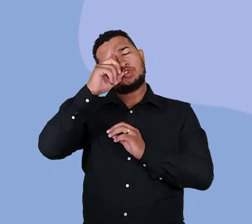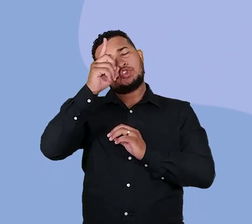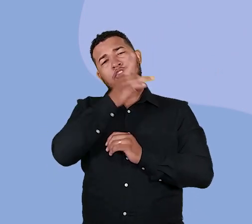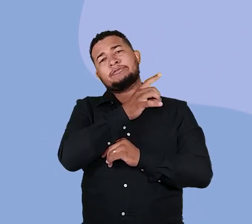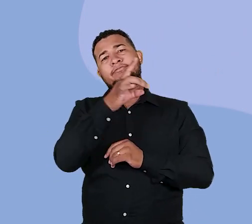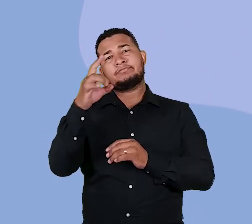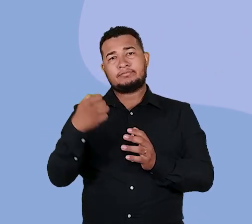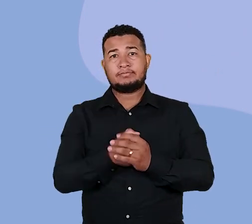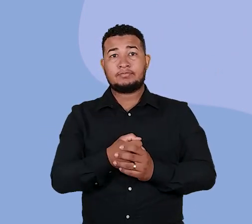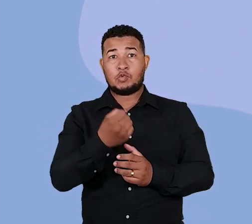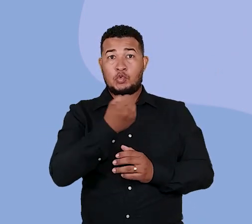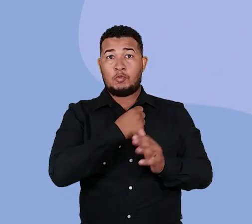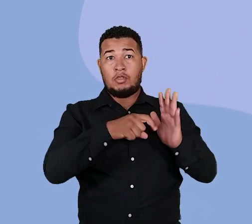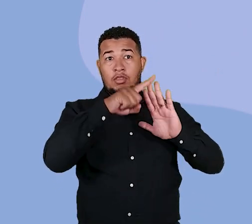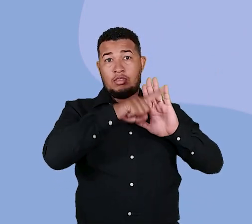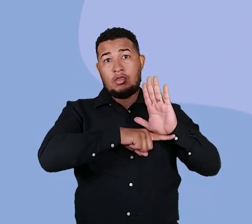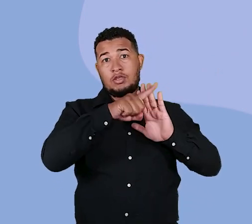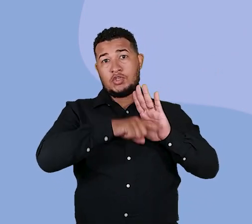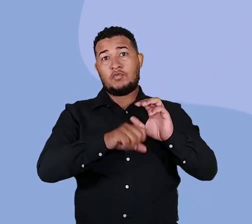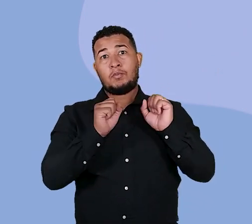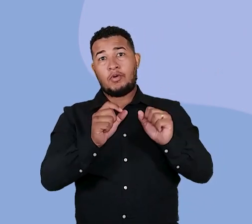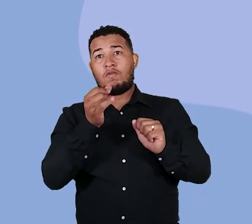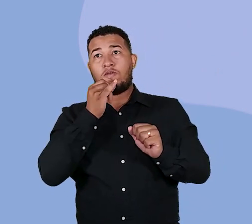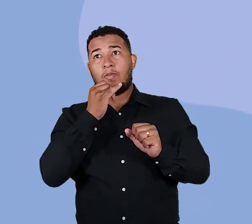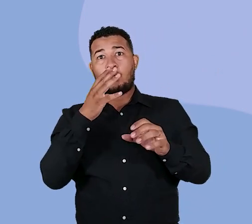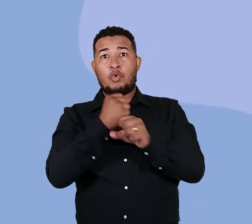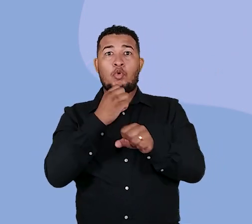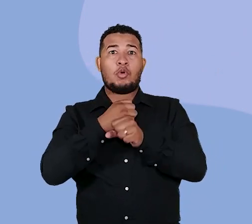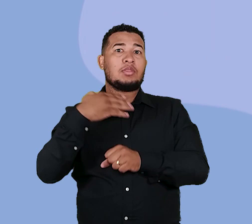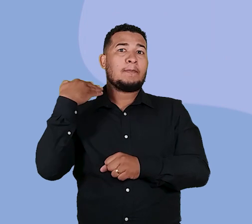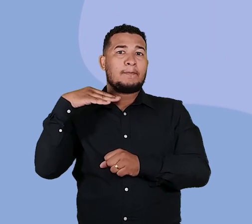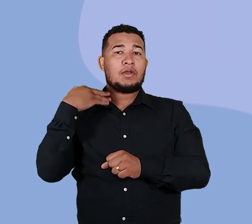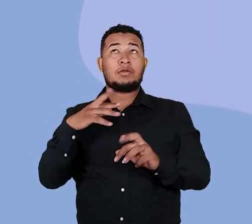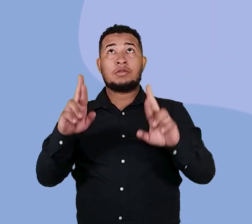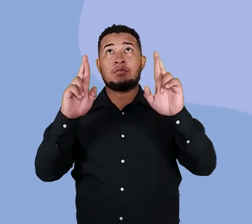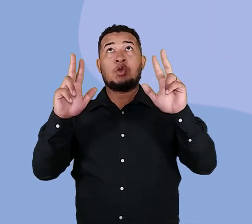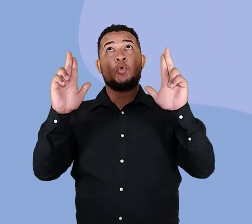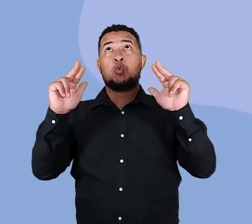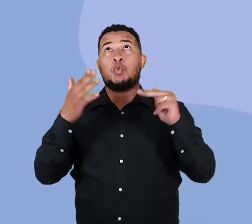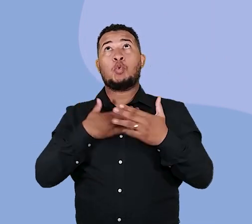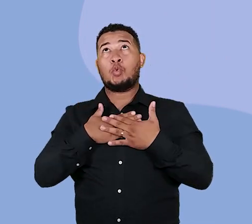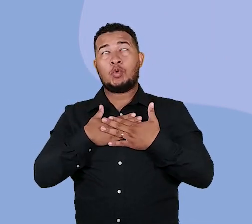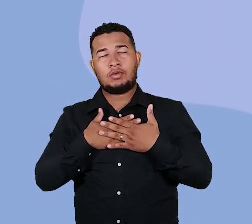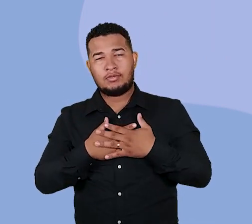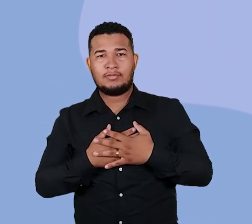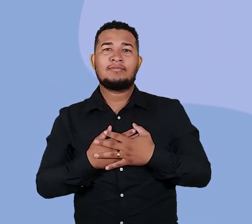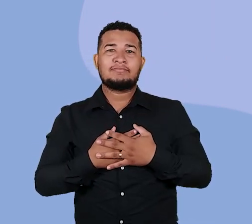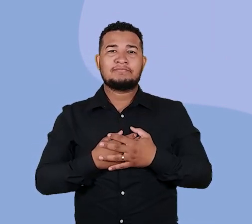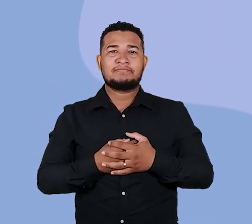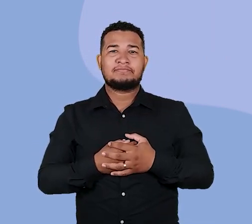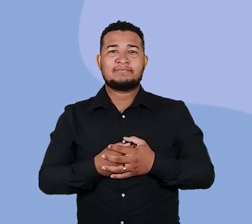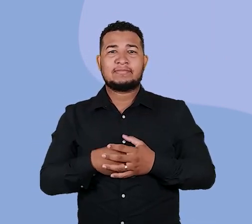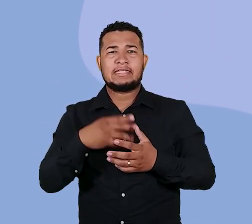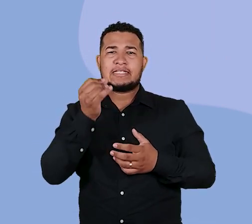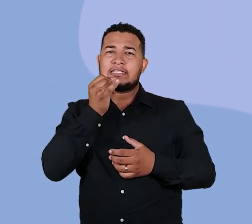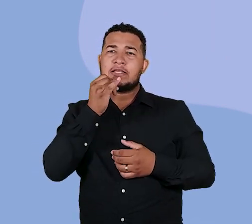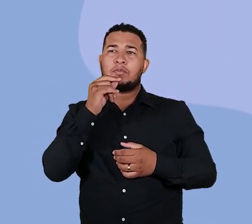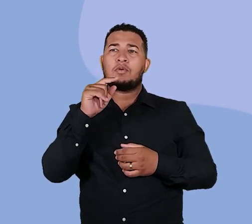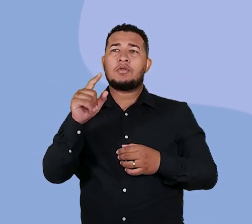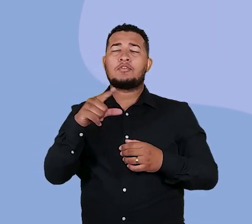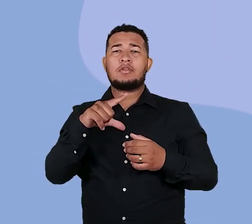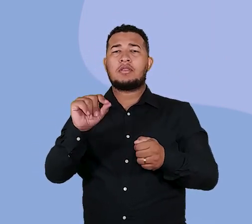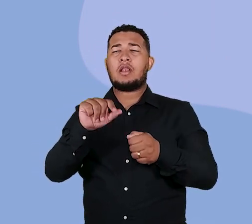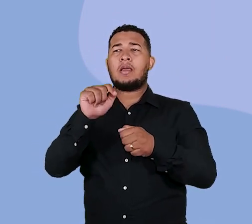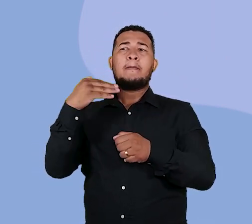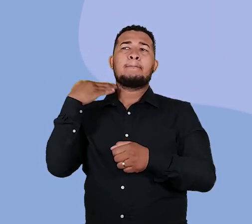números negativos podem aparecer, por exemplo, numa conta bancária. Tomara que nunca apareça na minha. Vamos lá para o exemplo. Você tira um